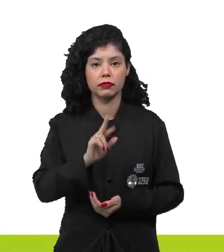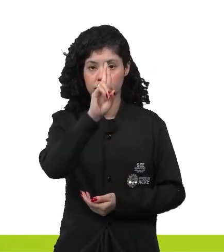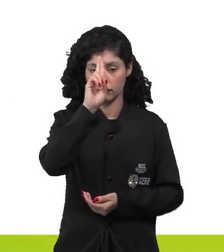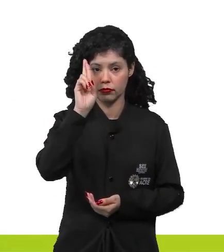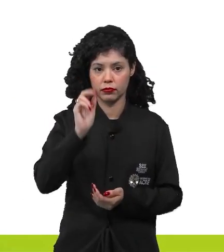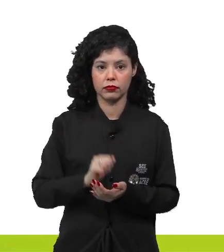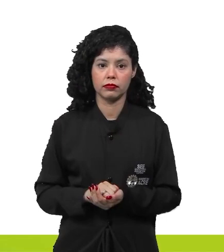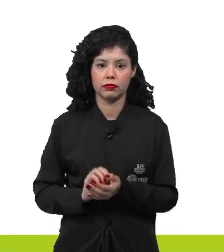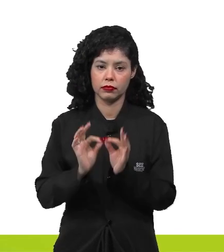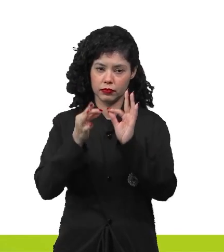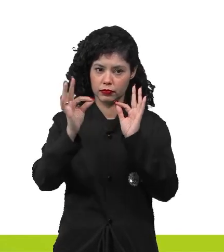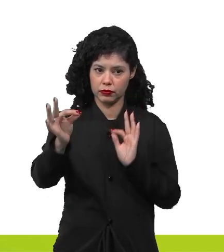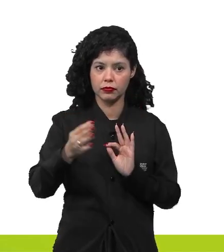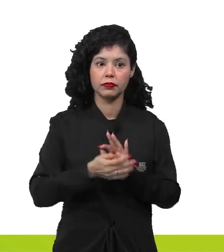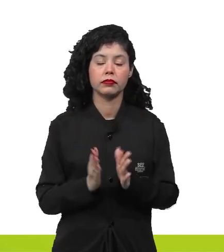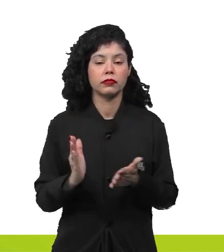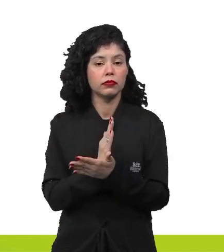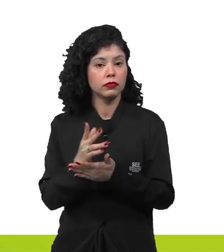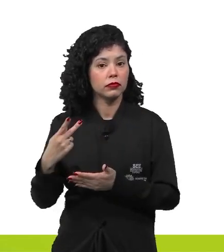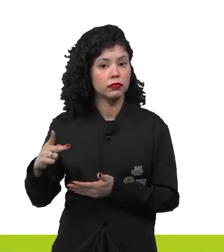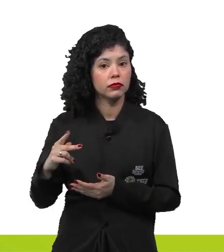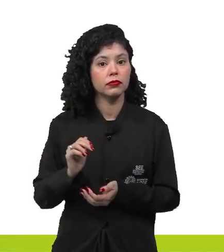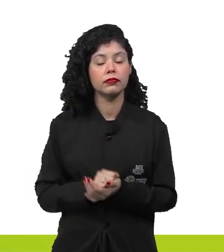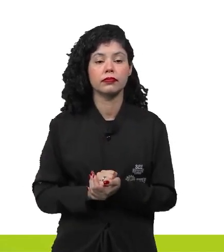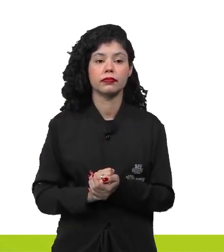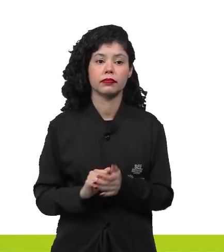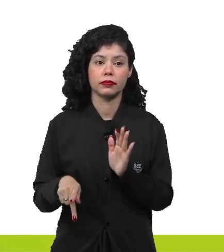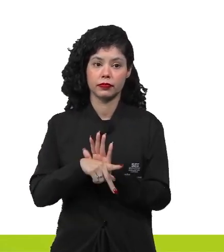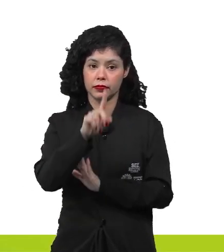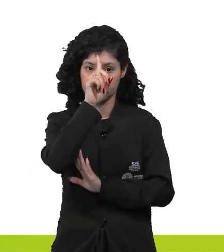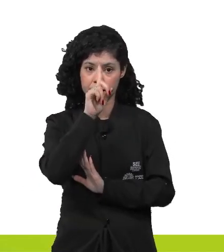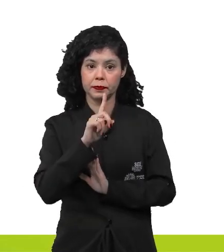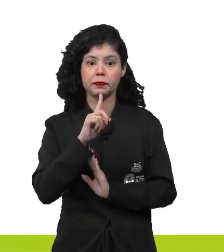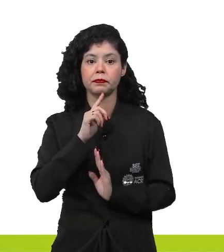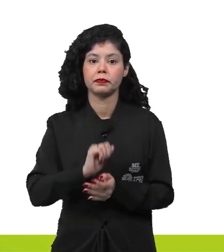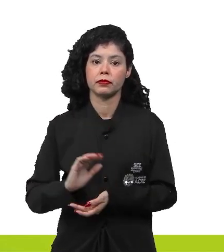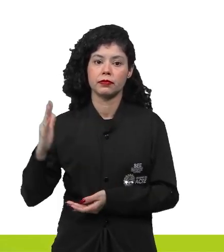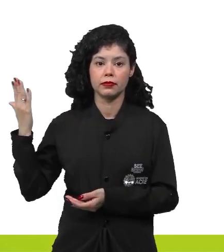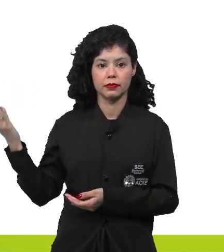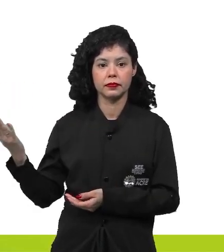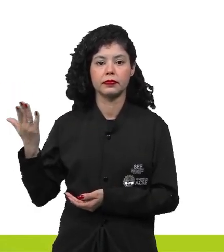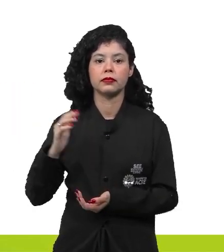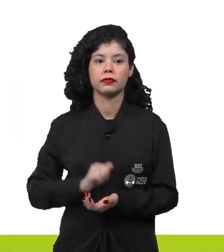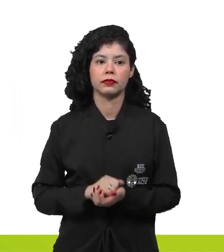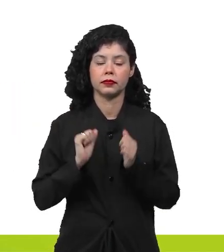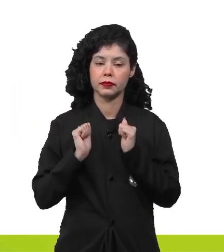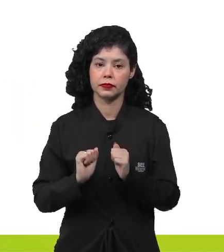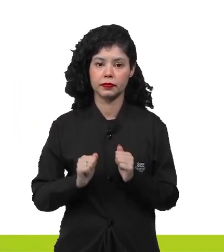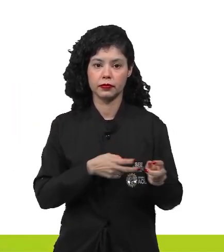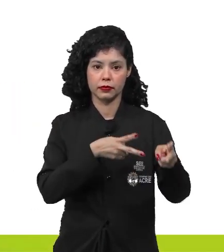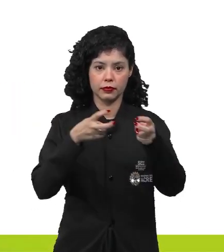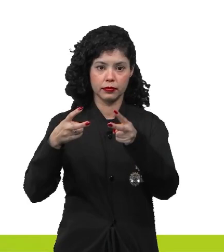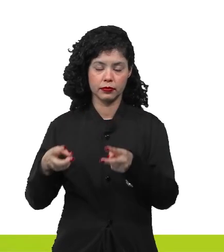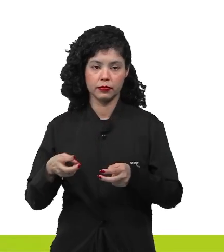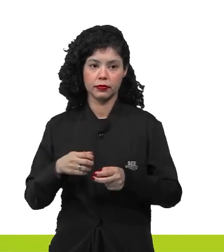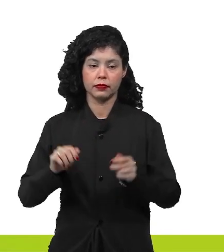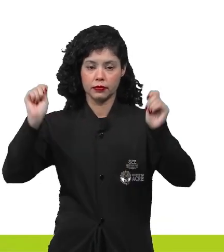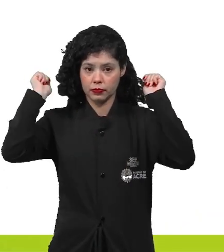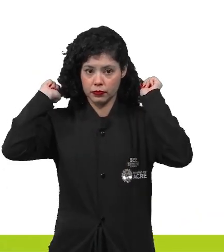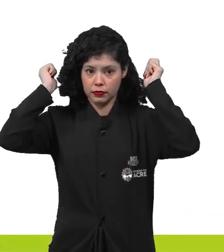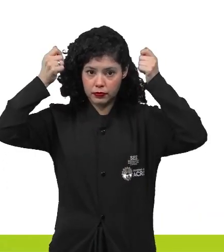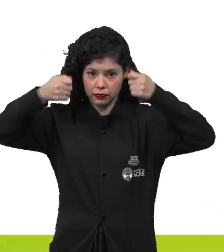tanto mais longas. Algumas delas são ilustradas, como é o caso aqui, vocês podem observar, a